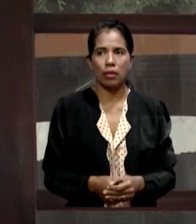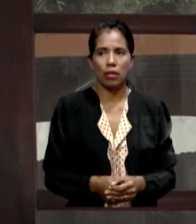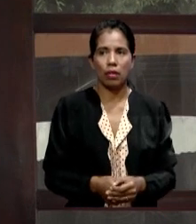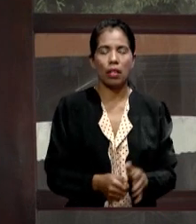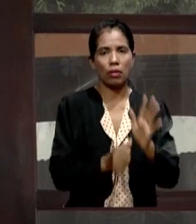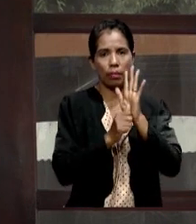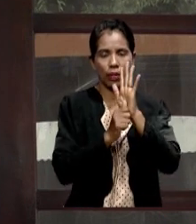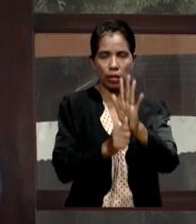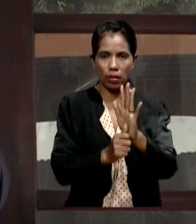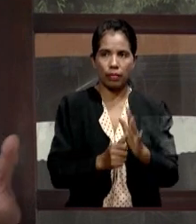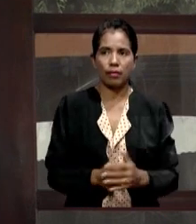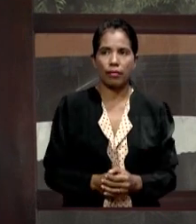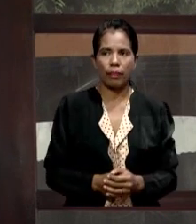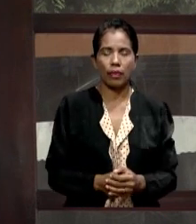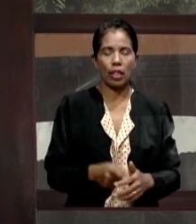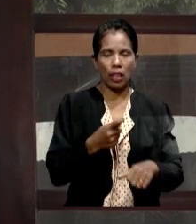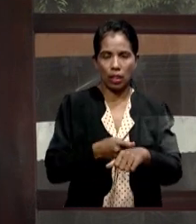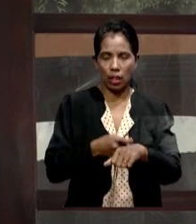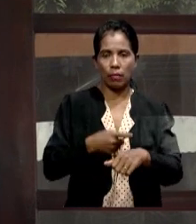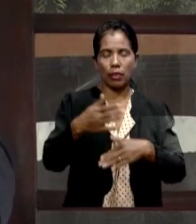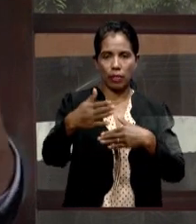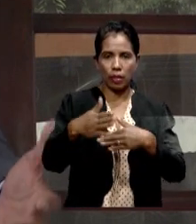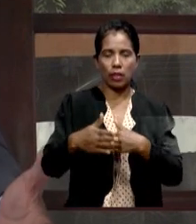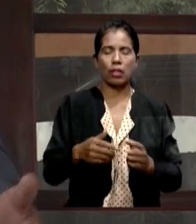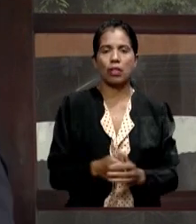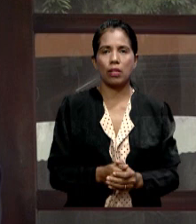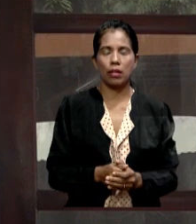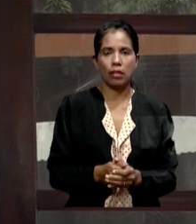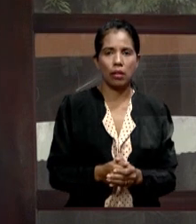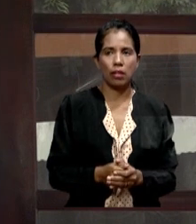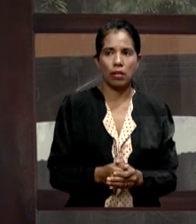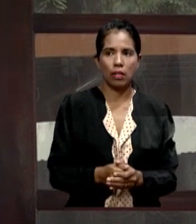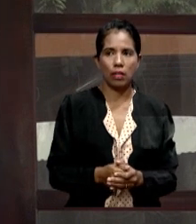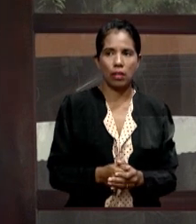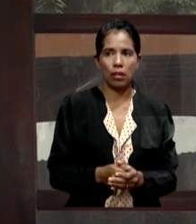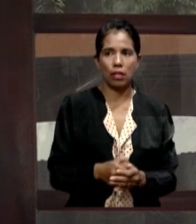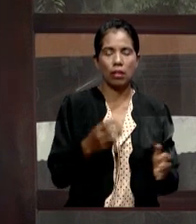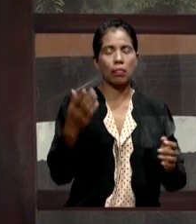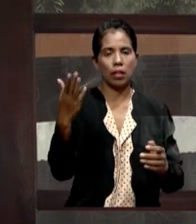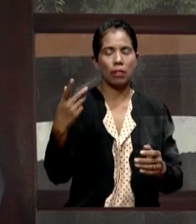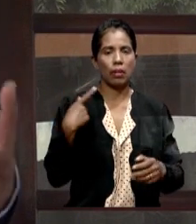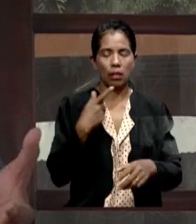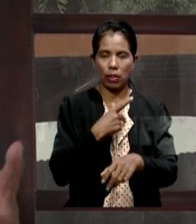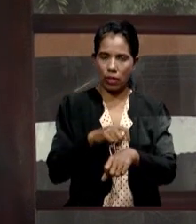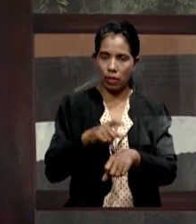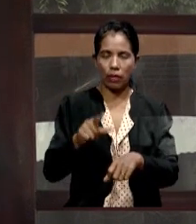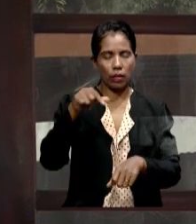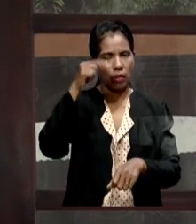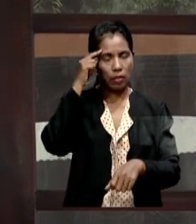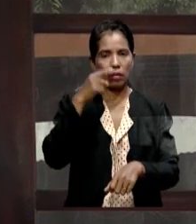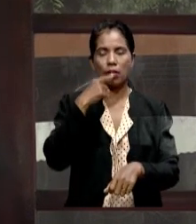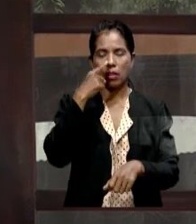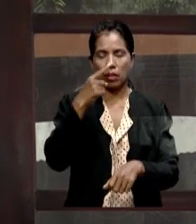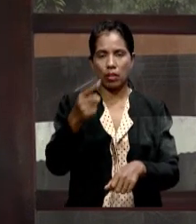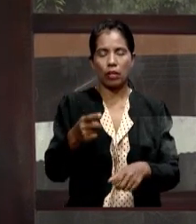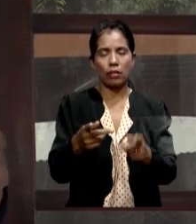apresenta e para o tempo Badax, a atribuição para o Parlamento Nacional. Governante ne Mosa Teten, rai